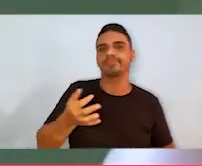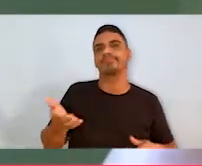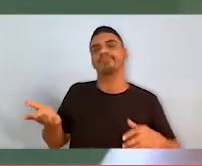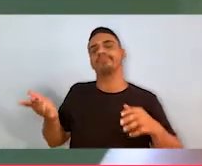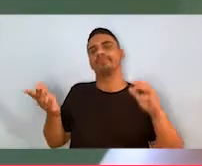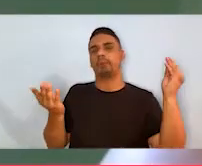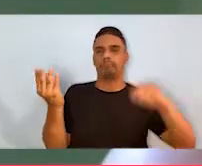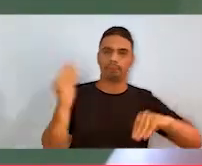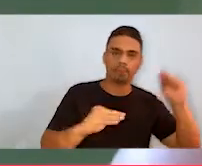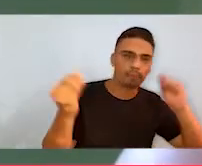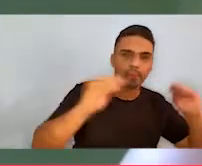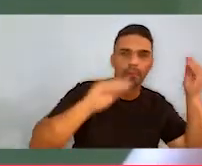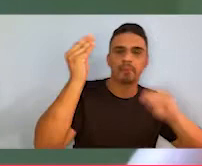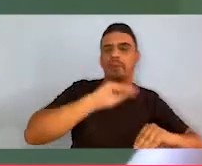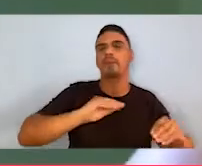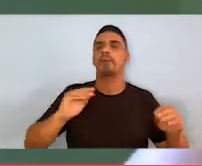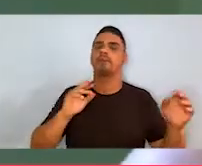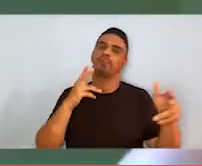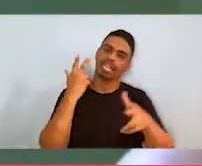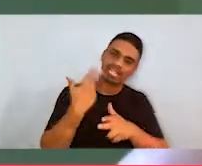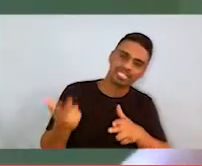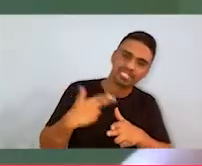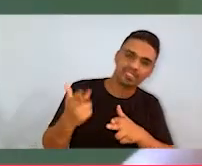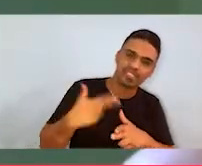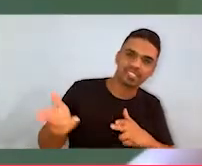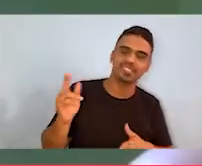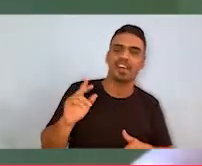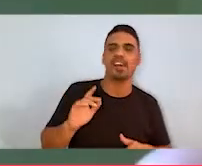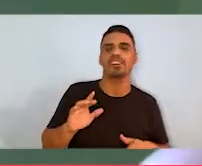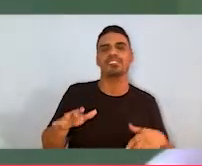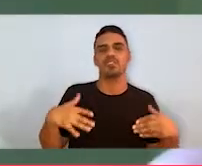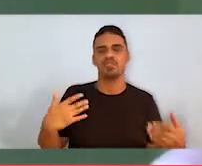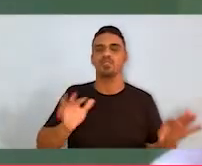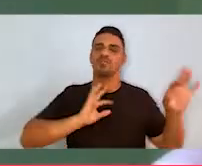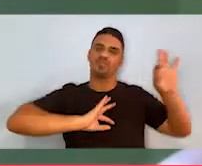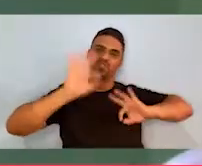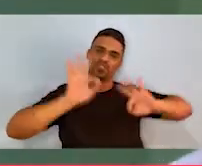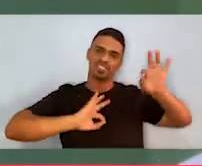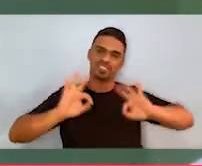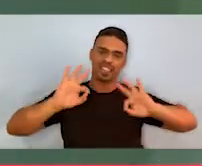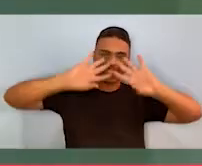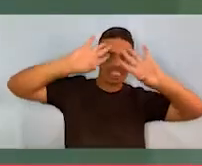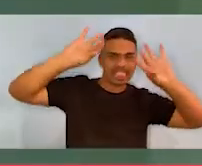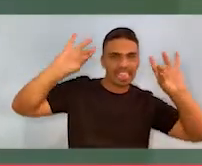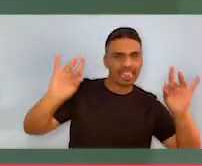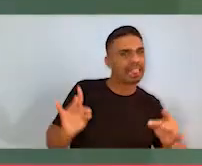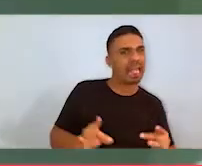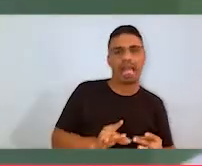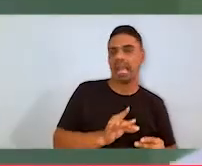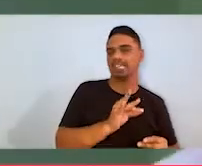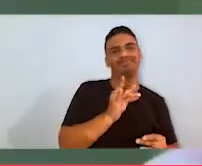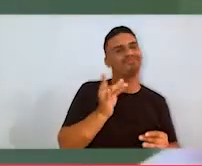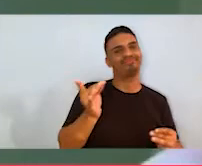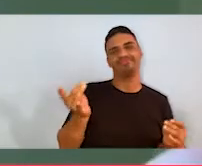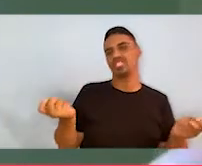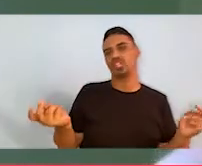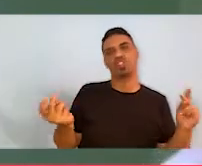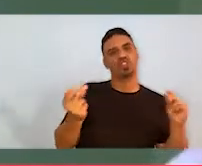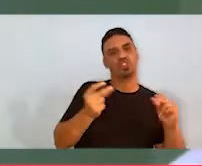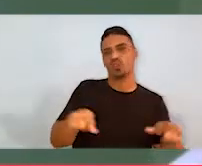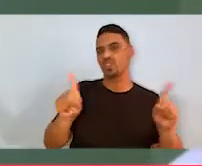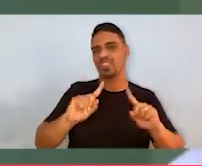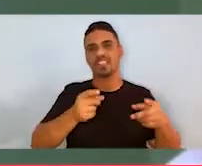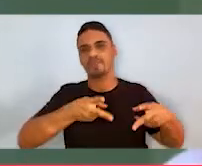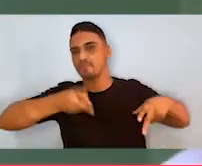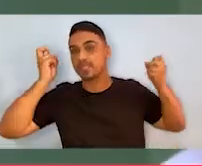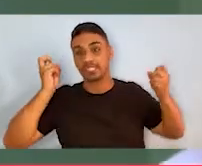para disfarçar o pixel art, então fica uma coisa muito nebulosa e não dá para você ver os detalhes que você devia ver. O ideal de